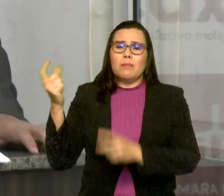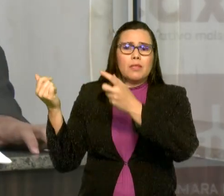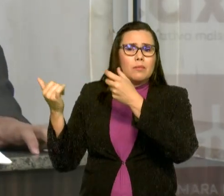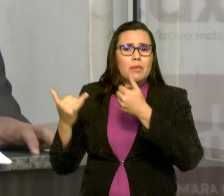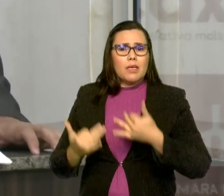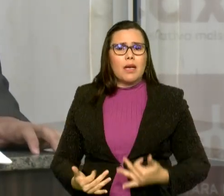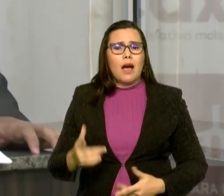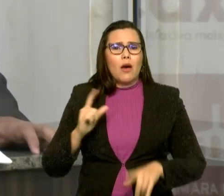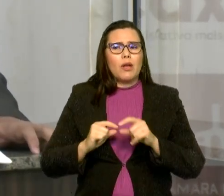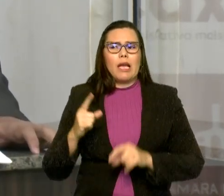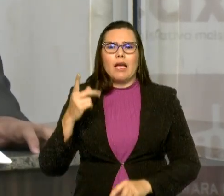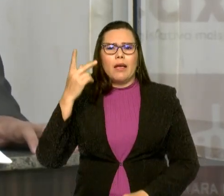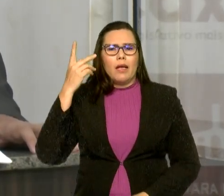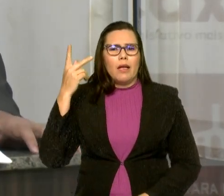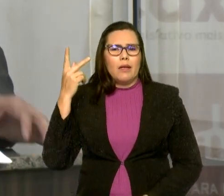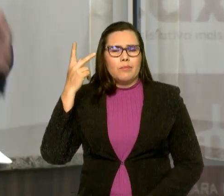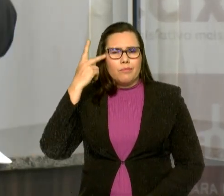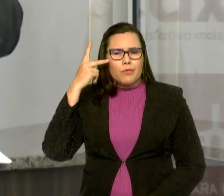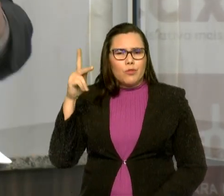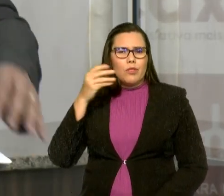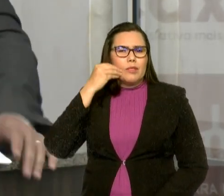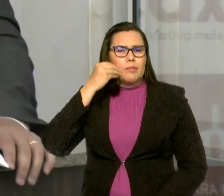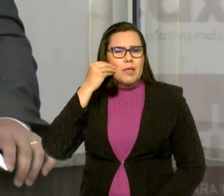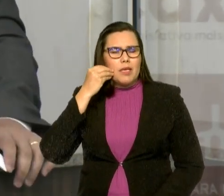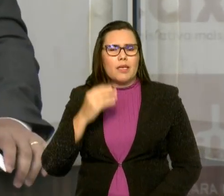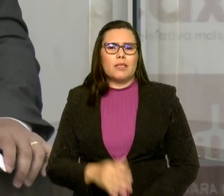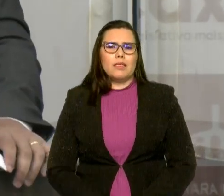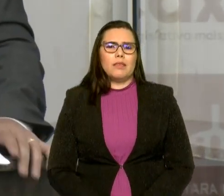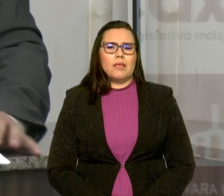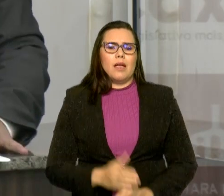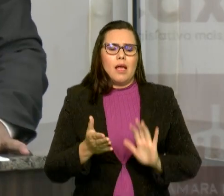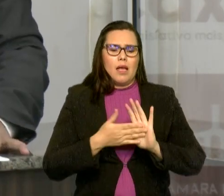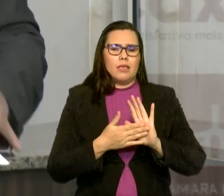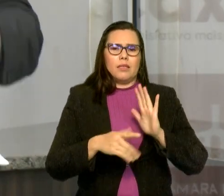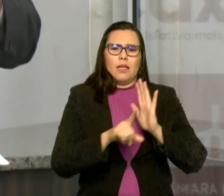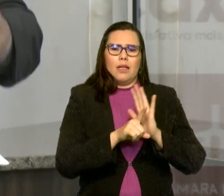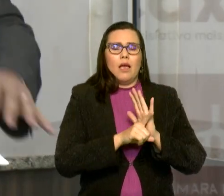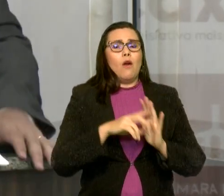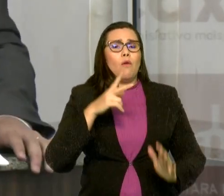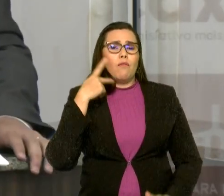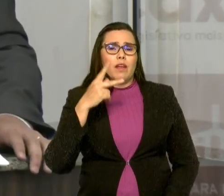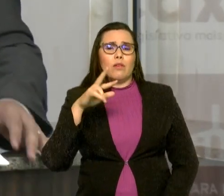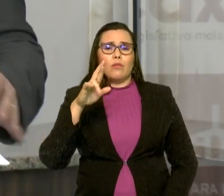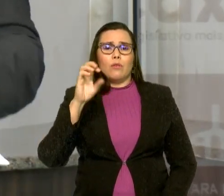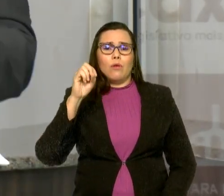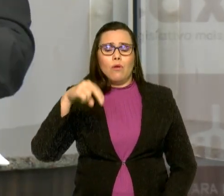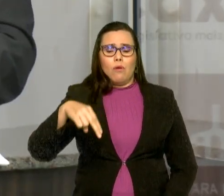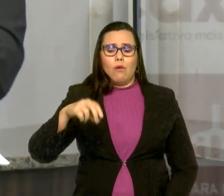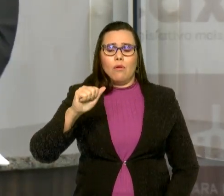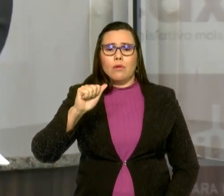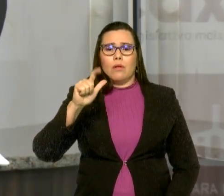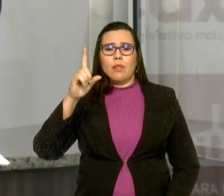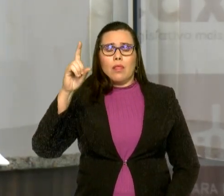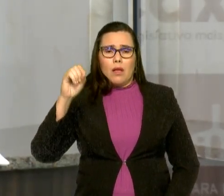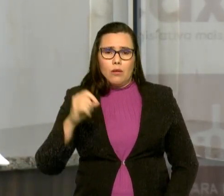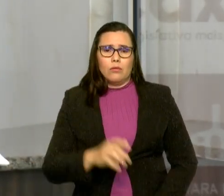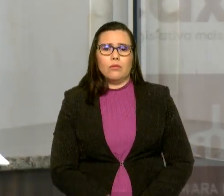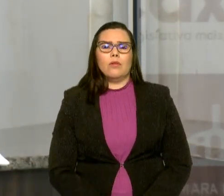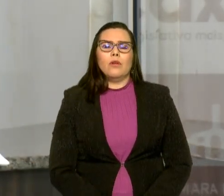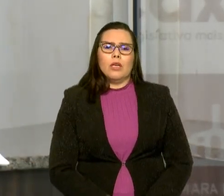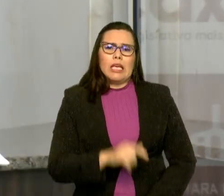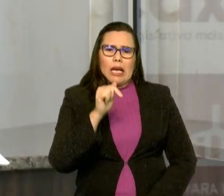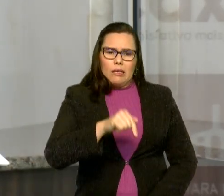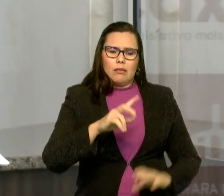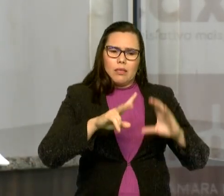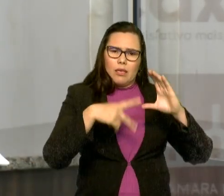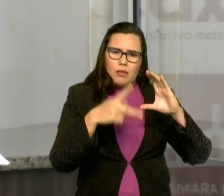lei aprovada aqui pela Câmara de Caxias, iniciativa do então vereador Ronaldo Chaves, que está aqui presente, quando se passou a exigir aqui no